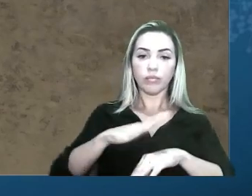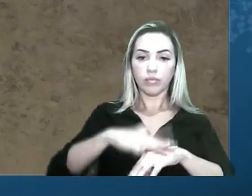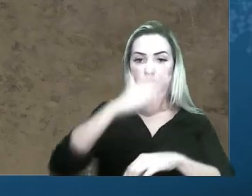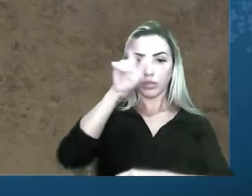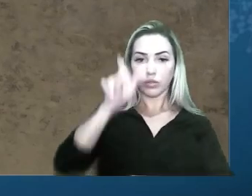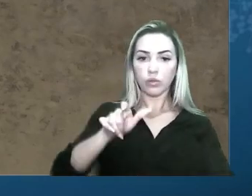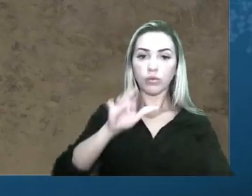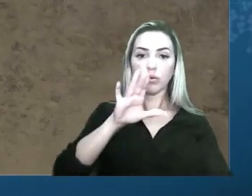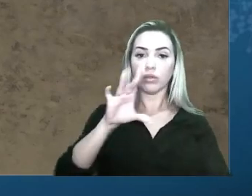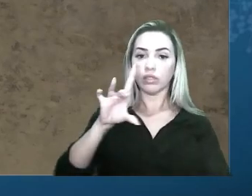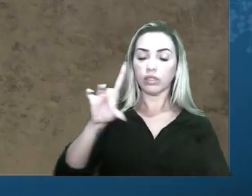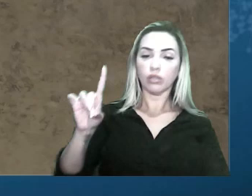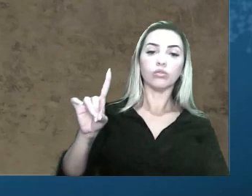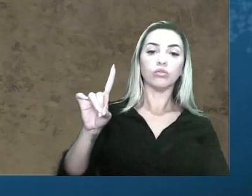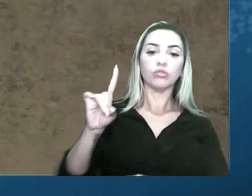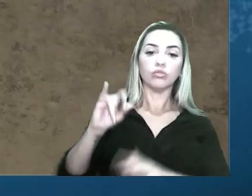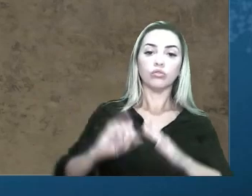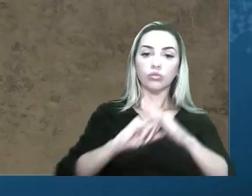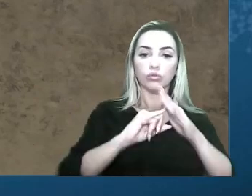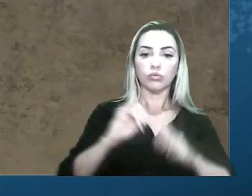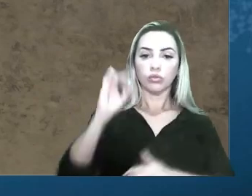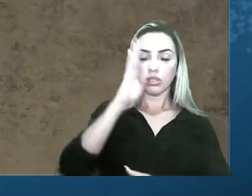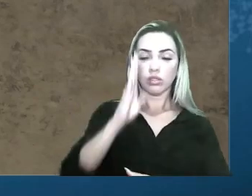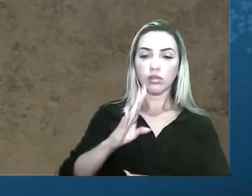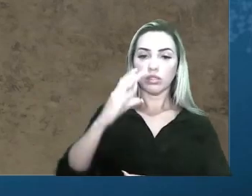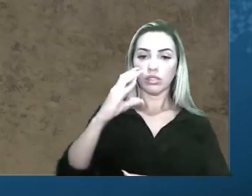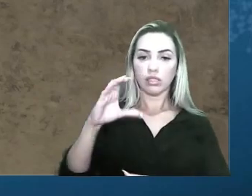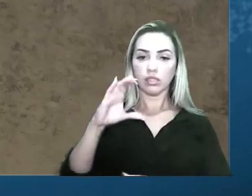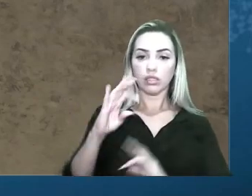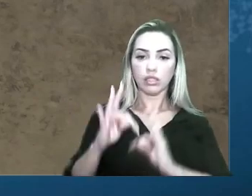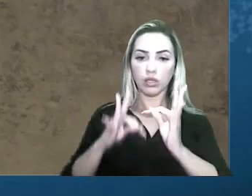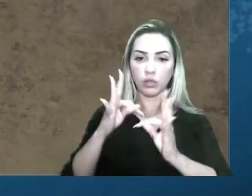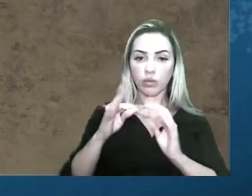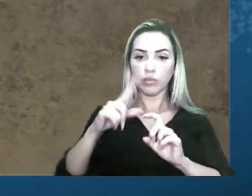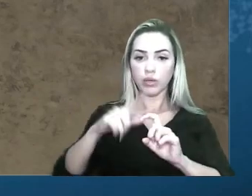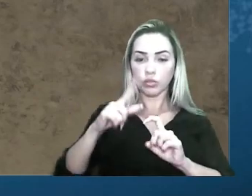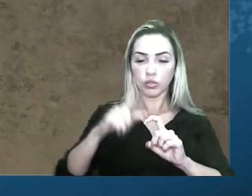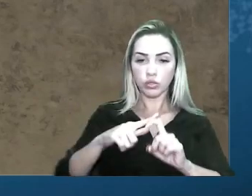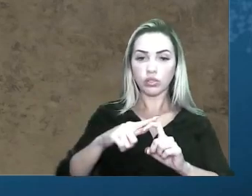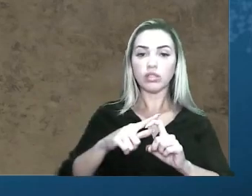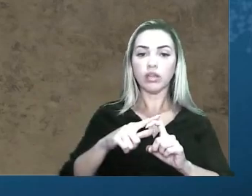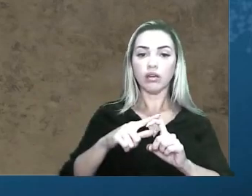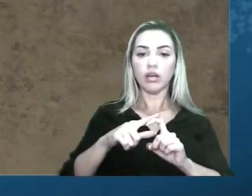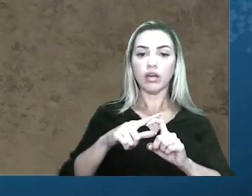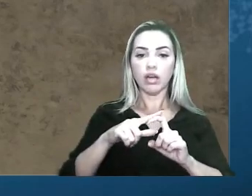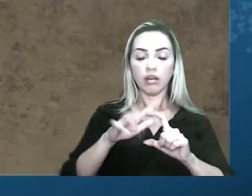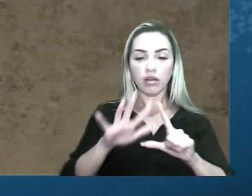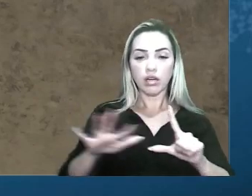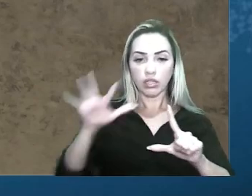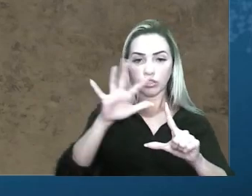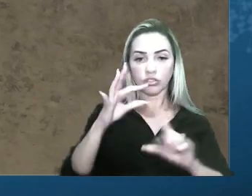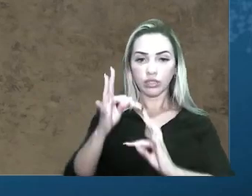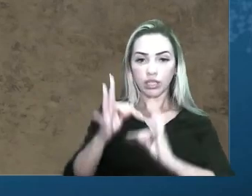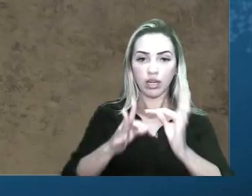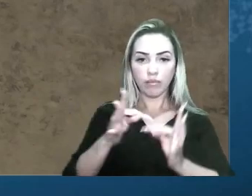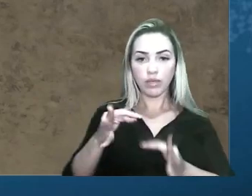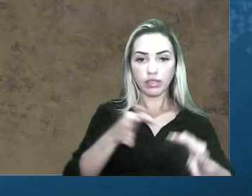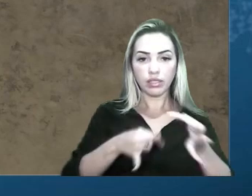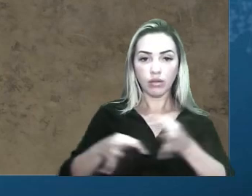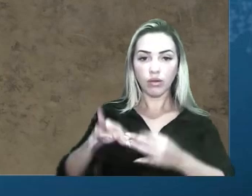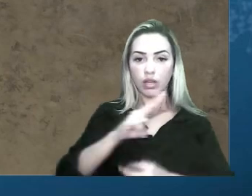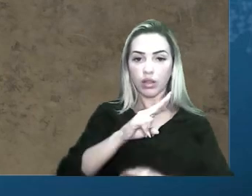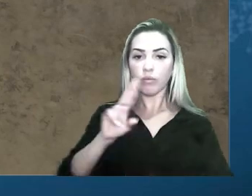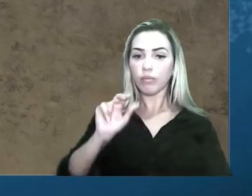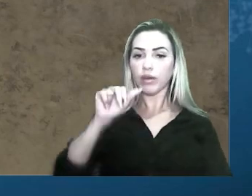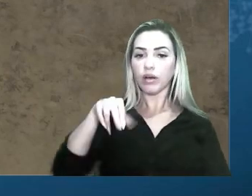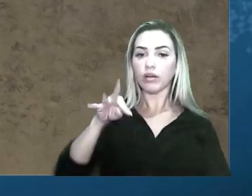Nacional de Ciência e Tecnologia em Medicina Regenerativa e Rede Nacional de Terapia Celular, Antônio